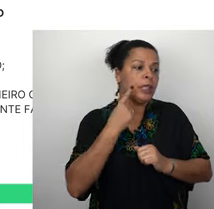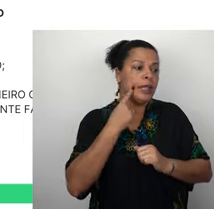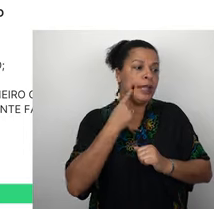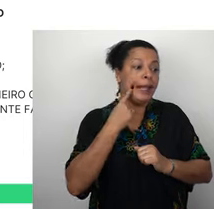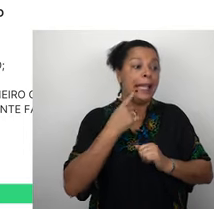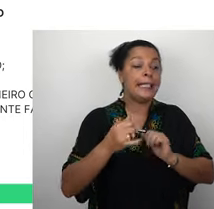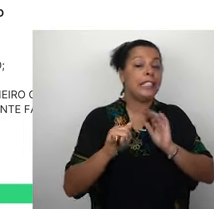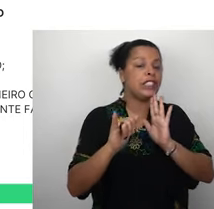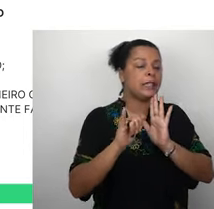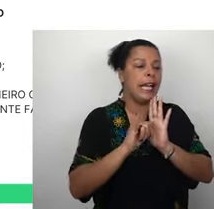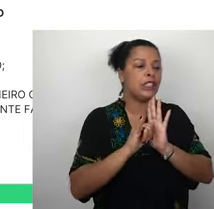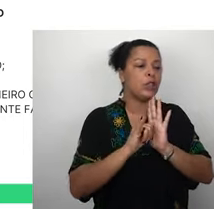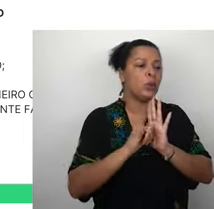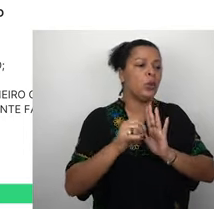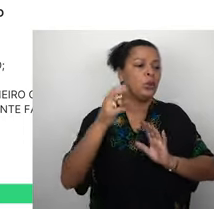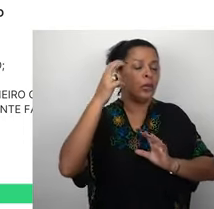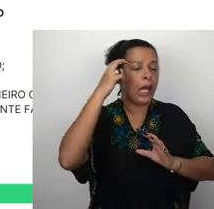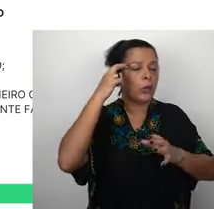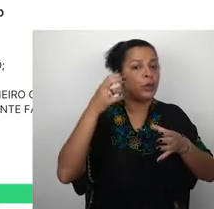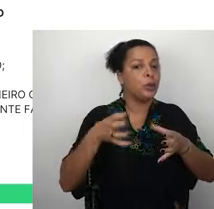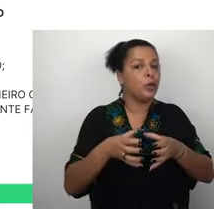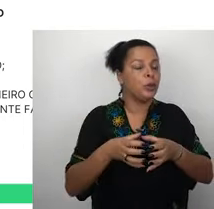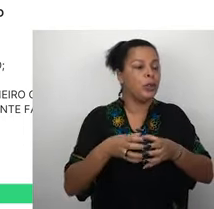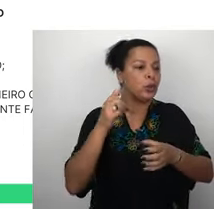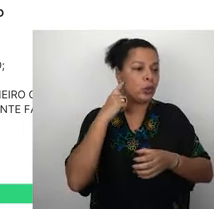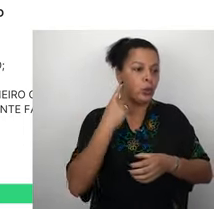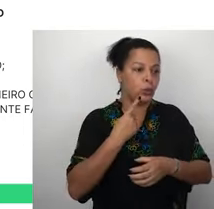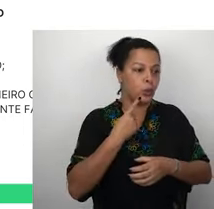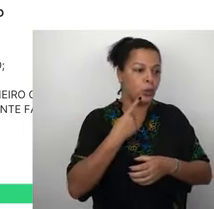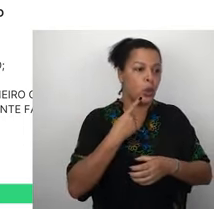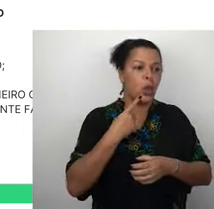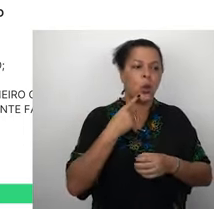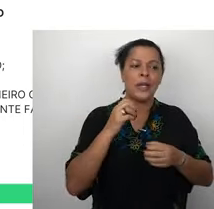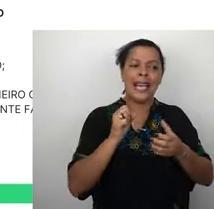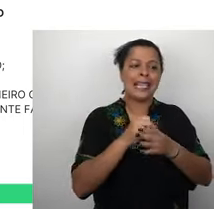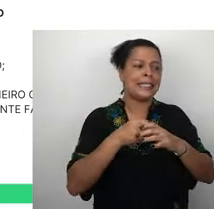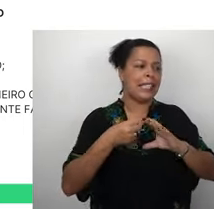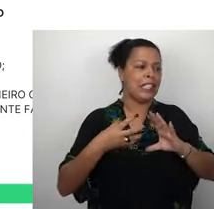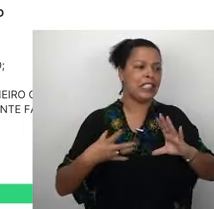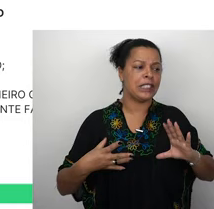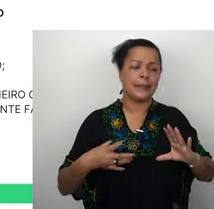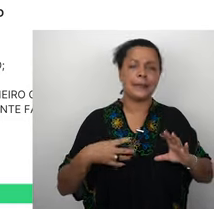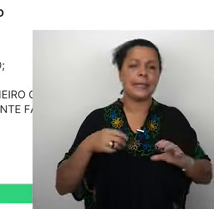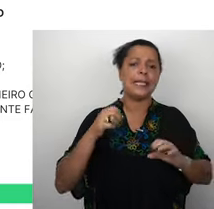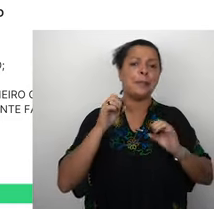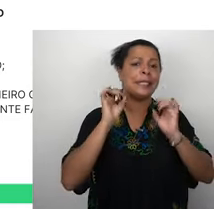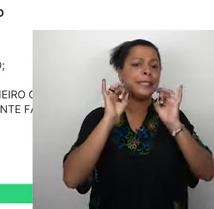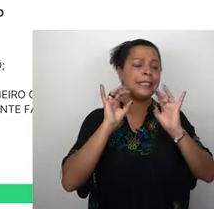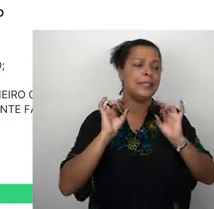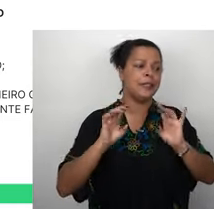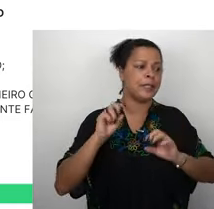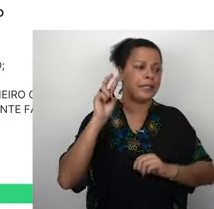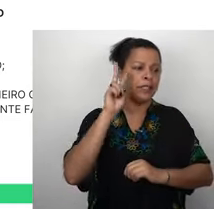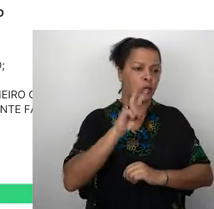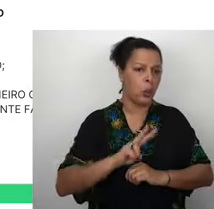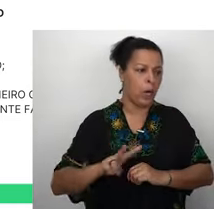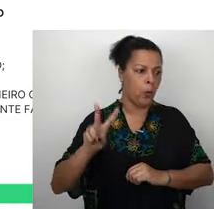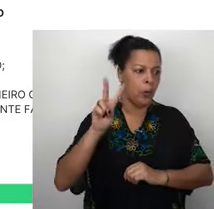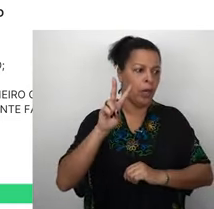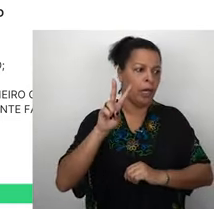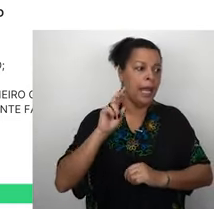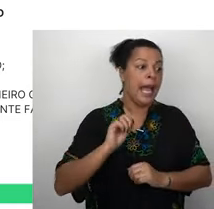cultura surda é a identidade cultural de um grupo de surdos, com características